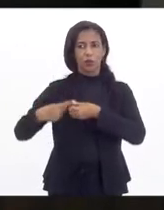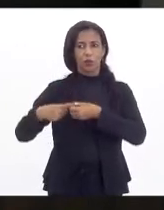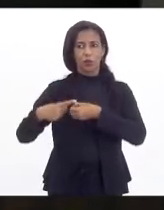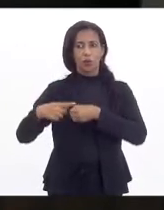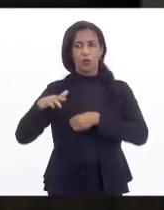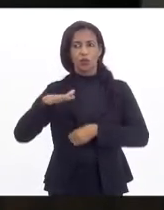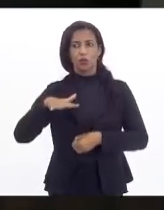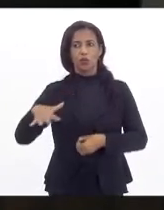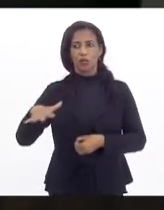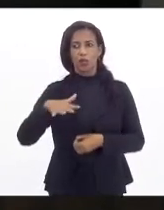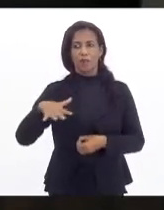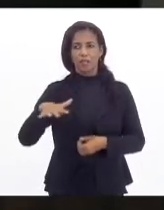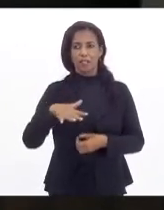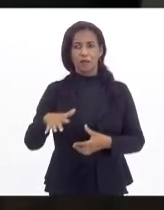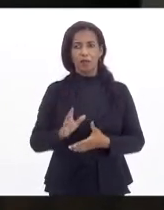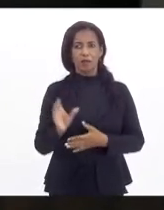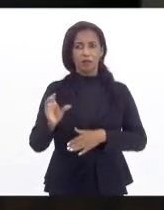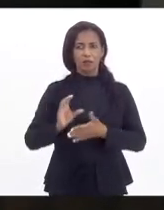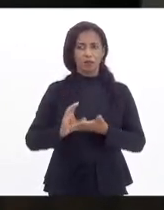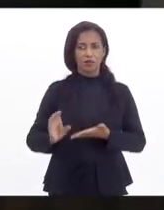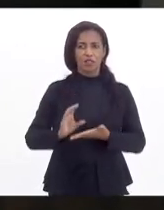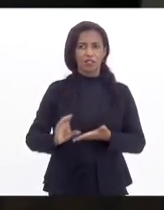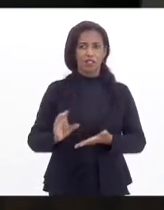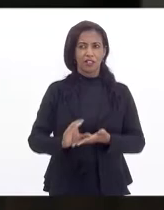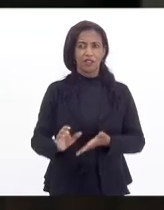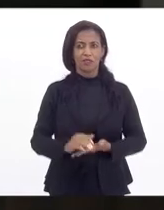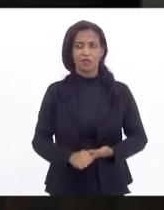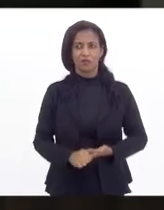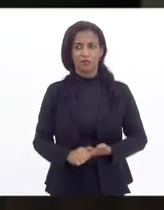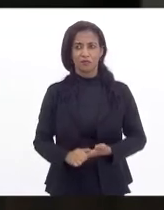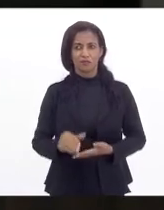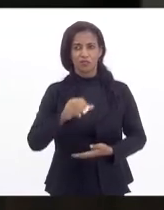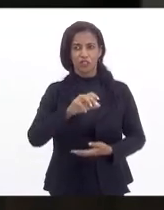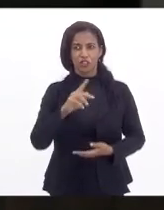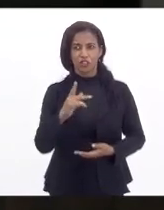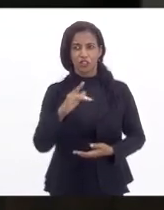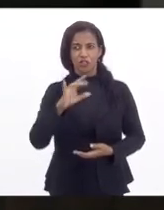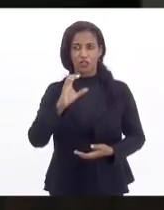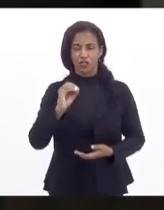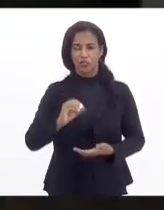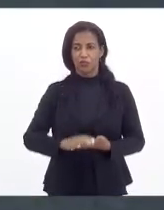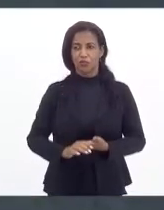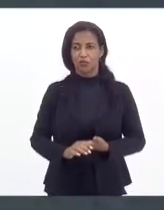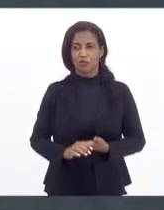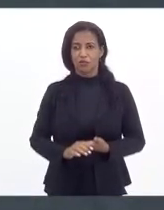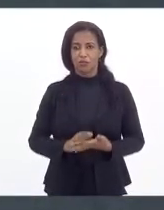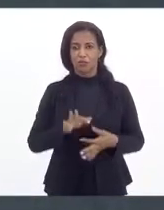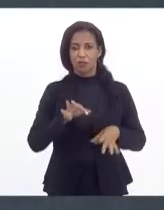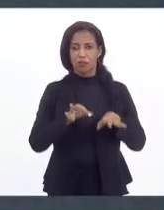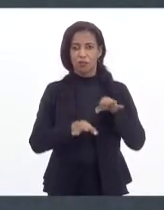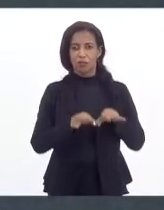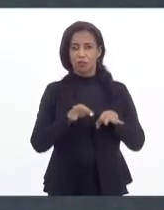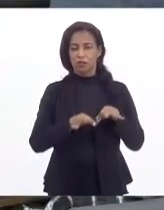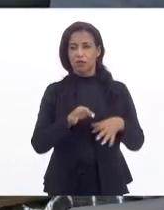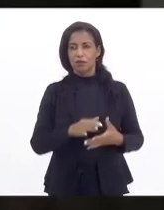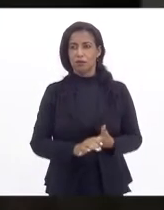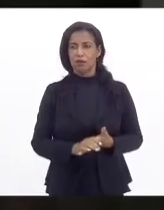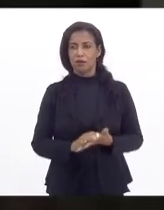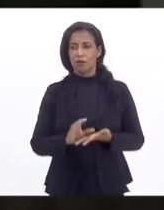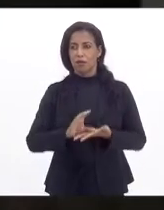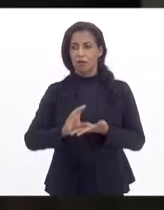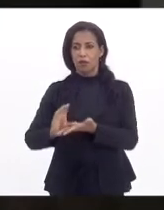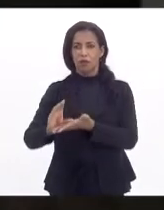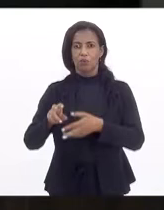Para emitir parecer pela Comissão de Constituição e Justiça, deputado Chico Machado. Pela juridicidade, senhor presidente. Pela Comissão